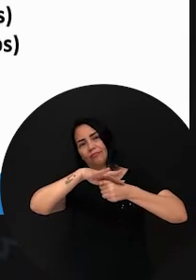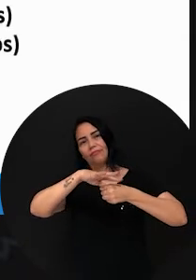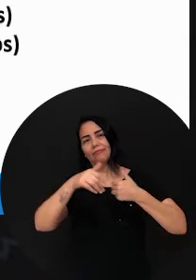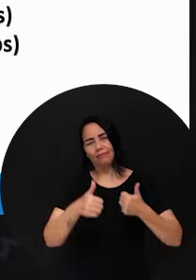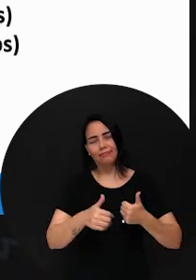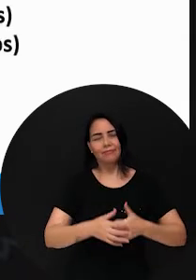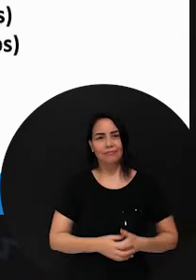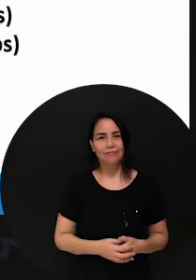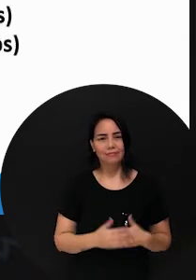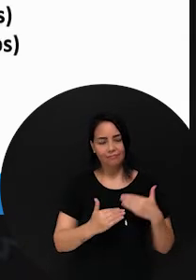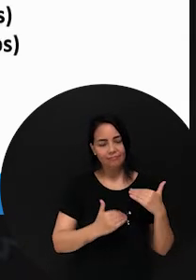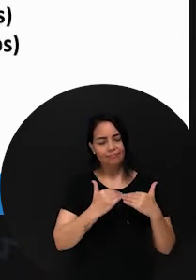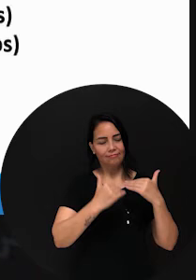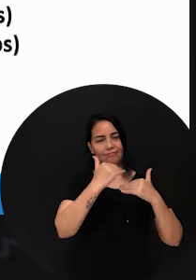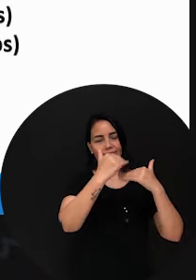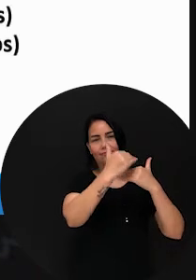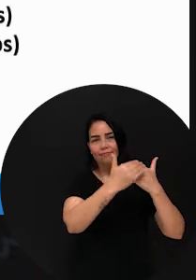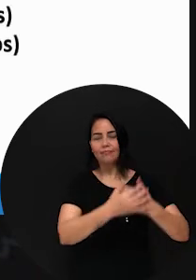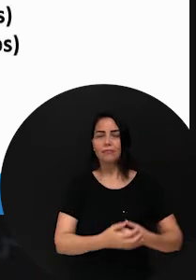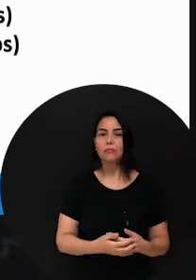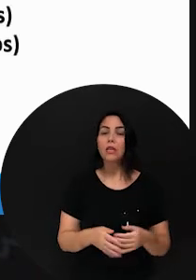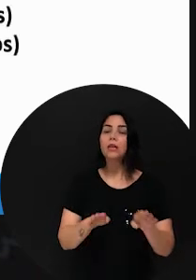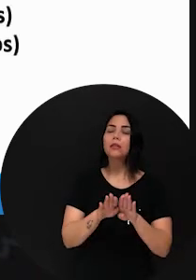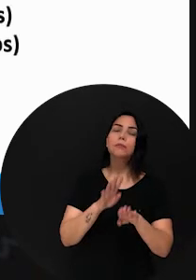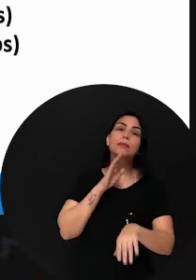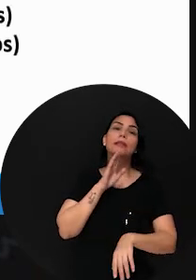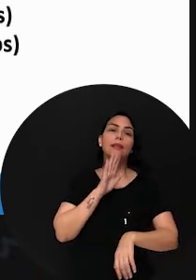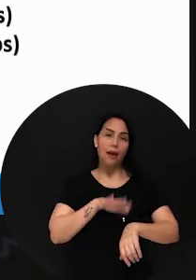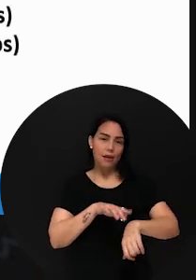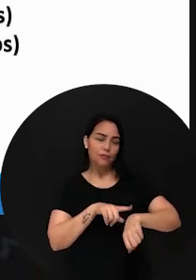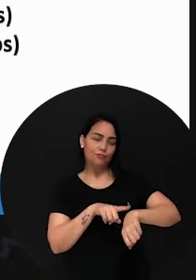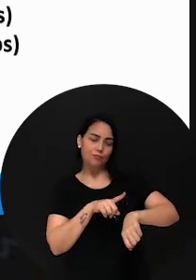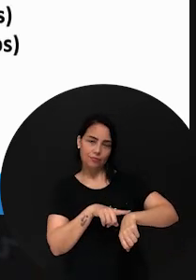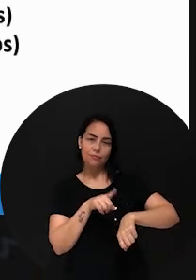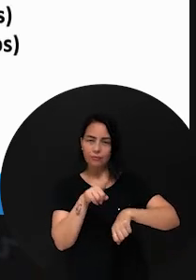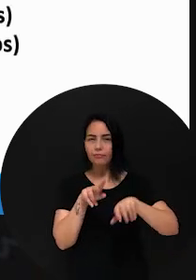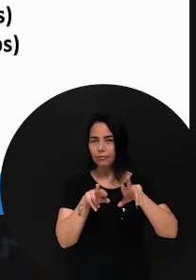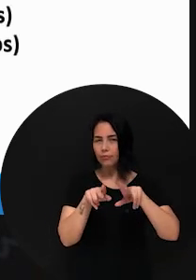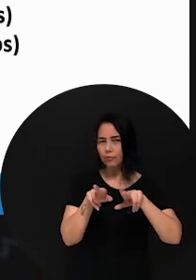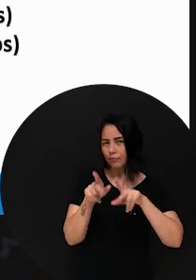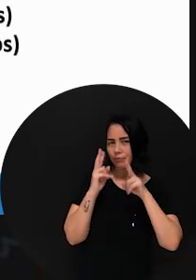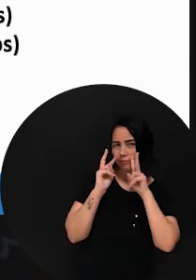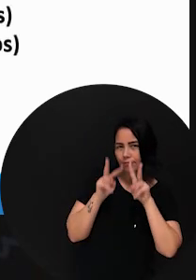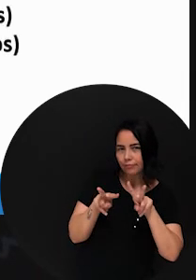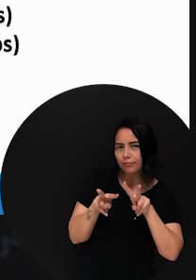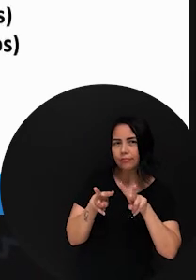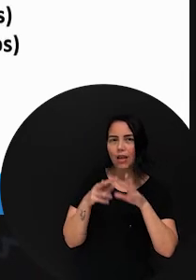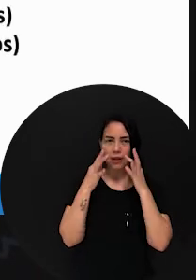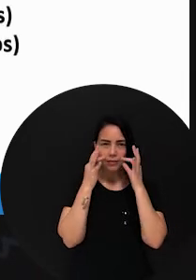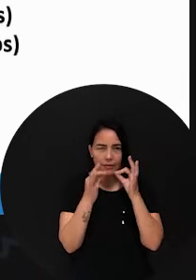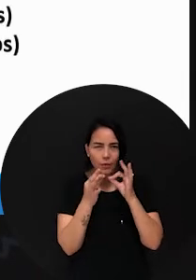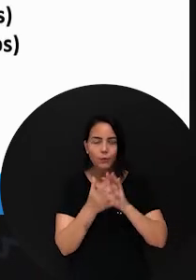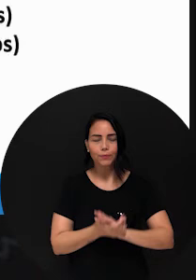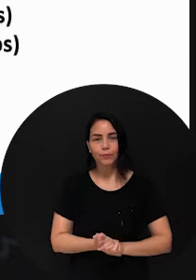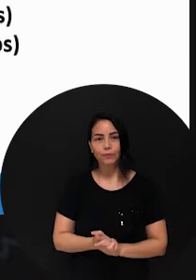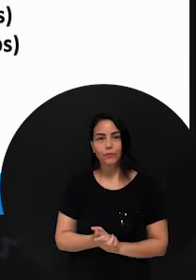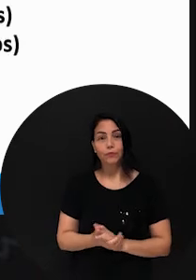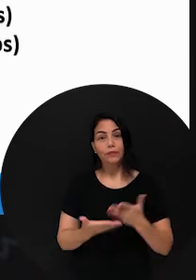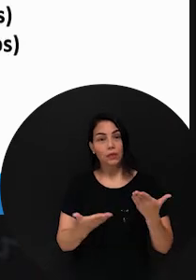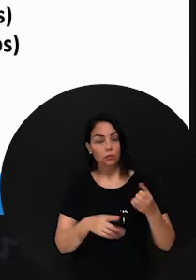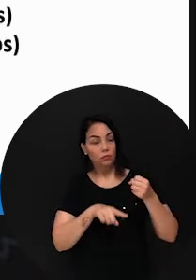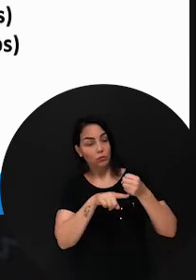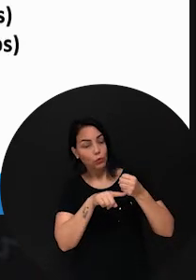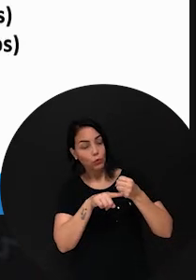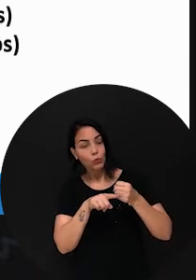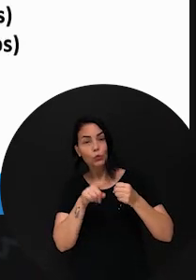temos, então, os horários da tarde, mesmo sistema, né? Então, nível 1 dividido por faixas